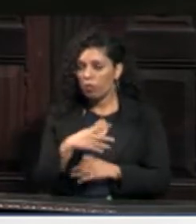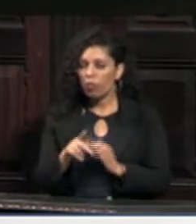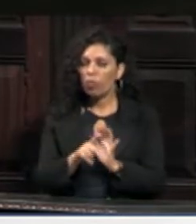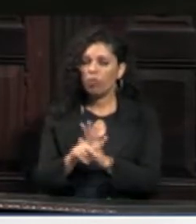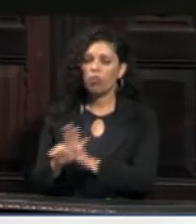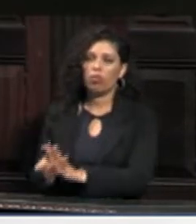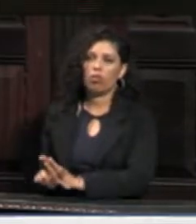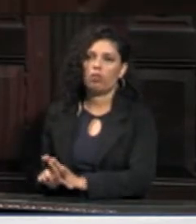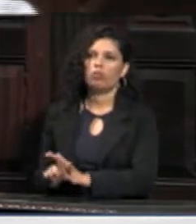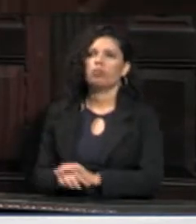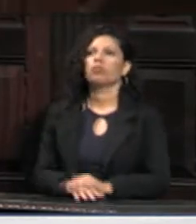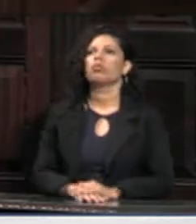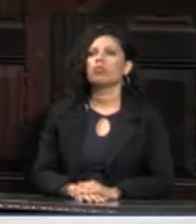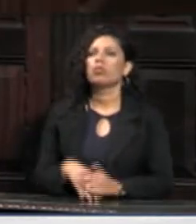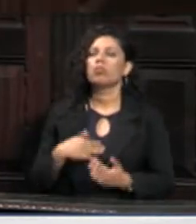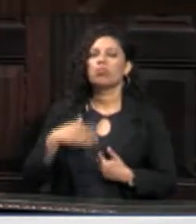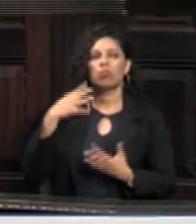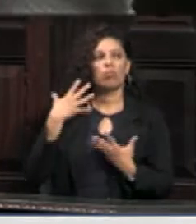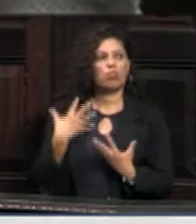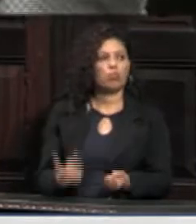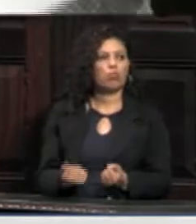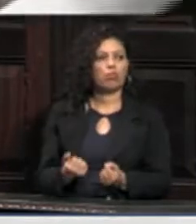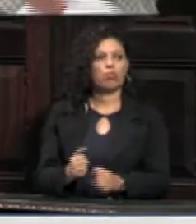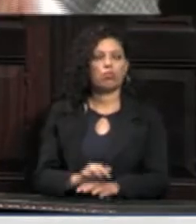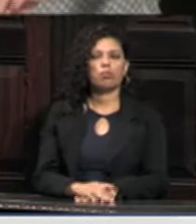maior segurança. Concordo com Vossa Excelência.